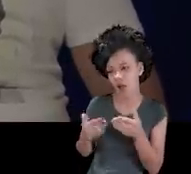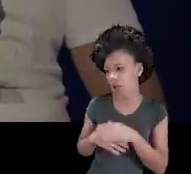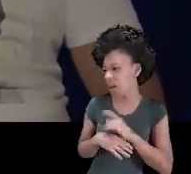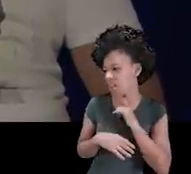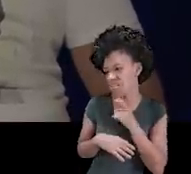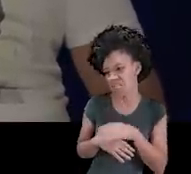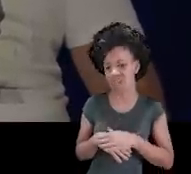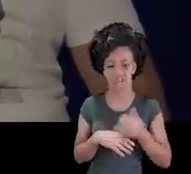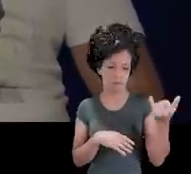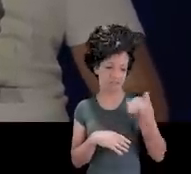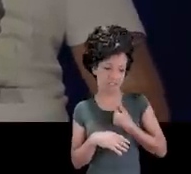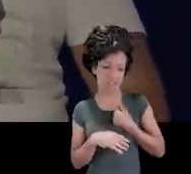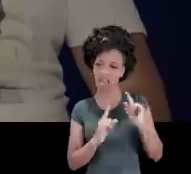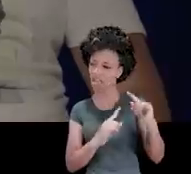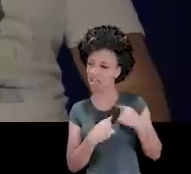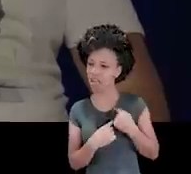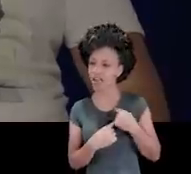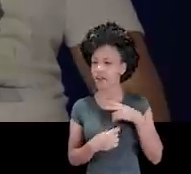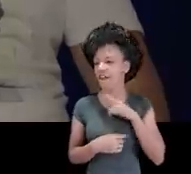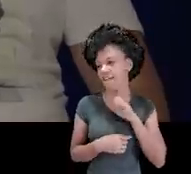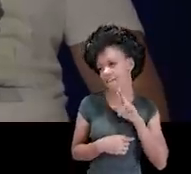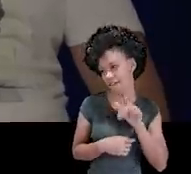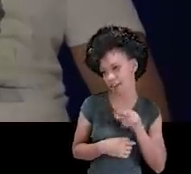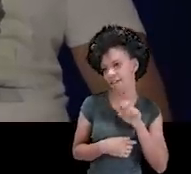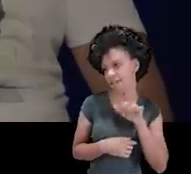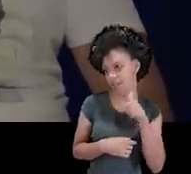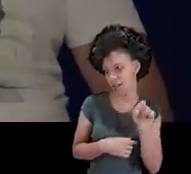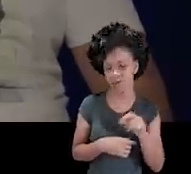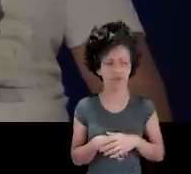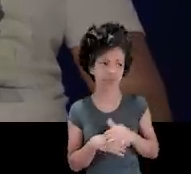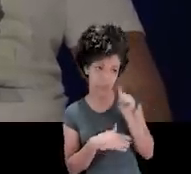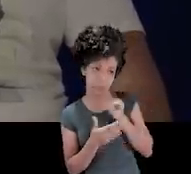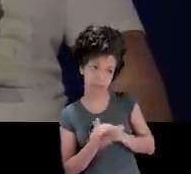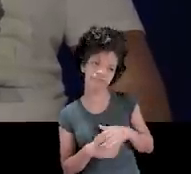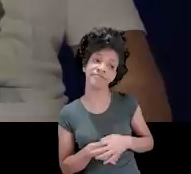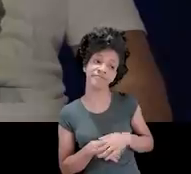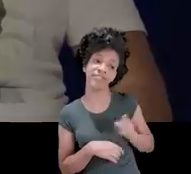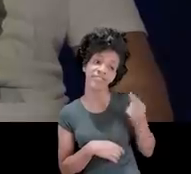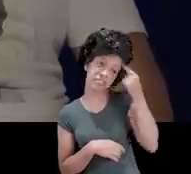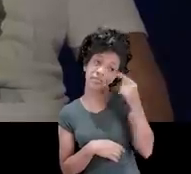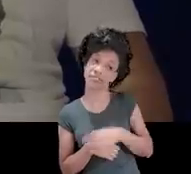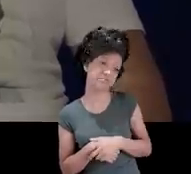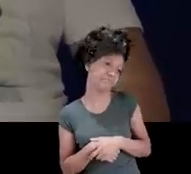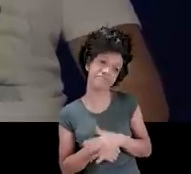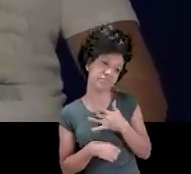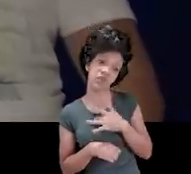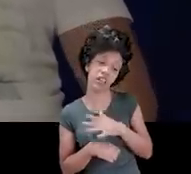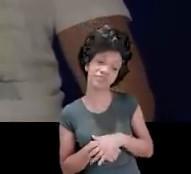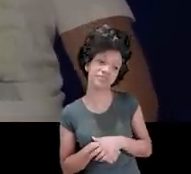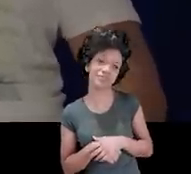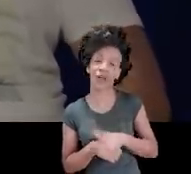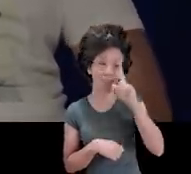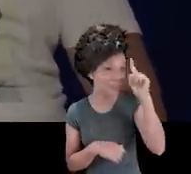ninguém mais vai chamar-me de Vera Verão, né? Aí ela, a minha esposa falou, ah, você que pensa. Eu fui, no